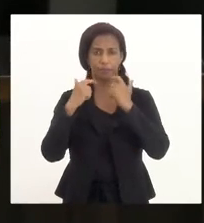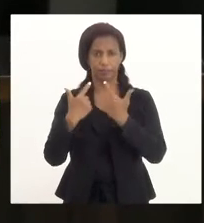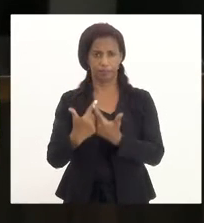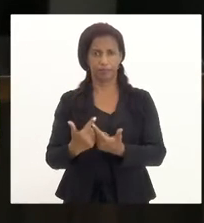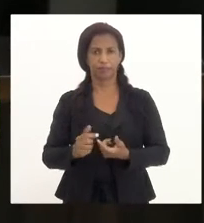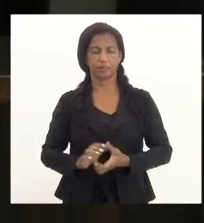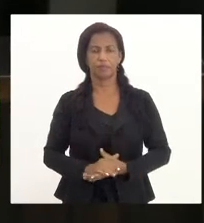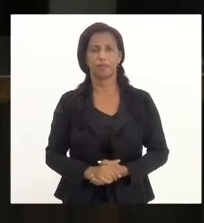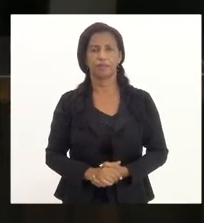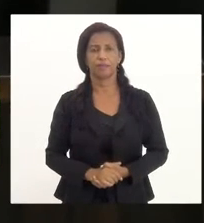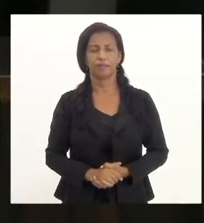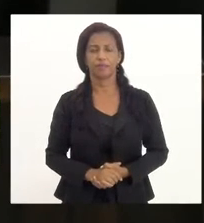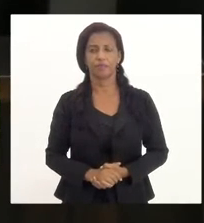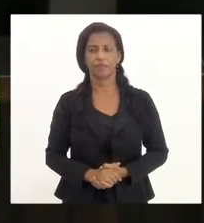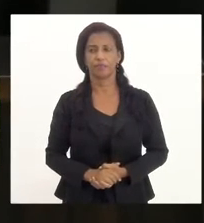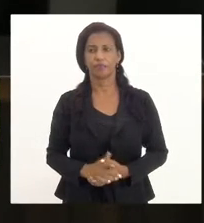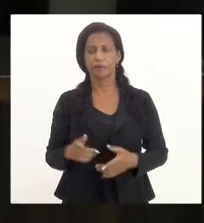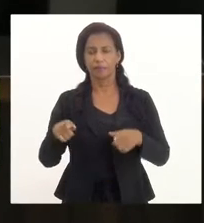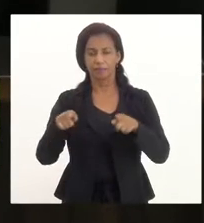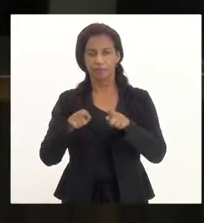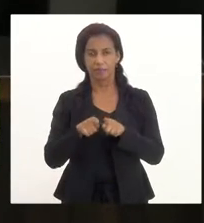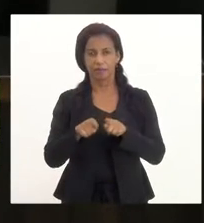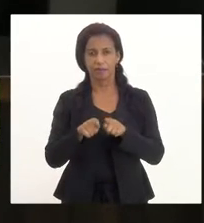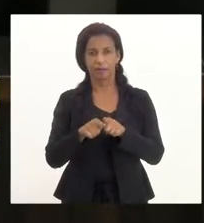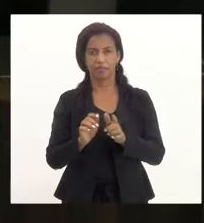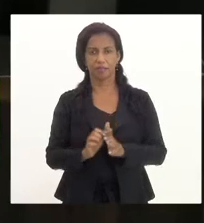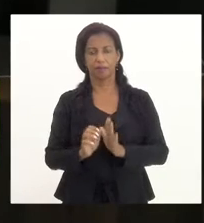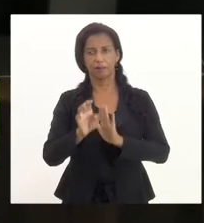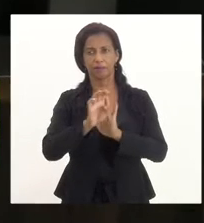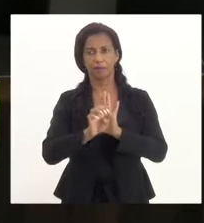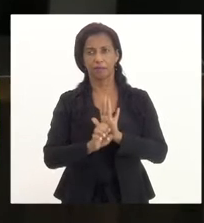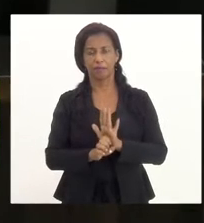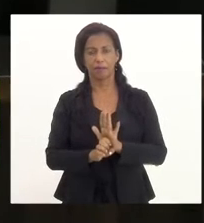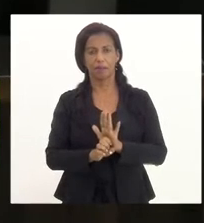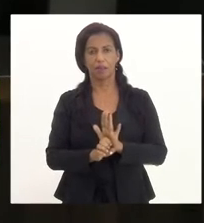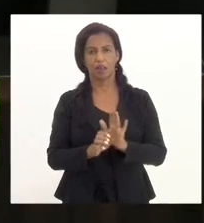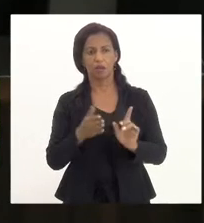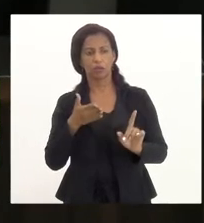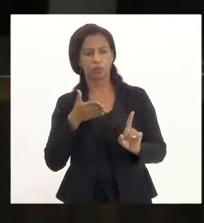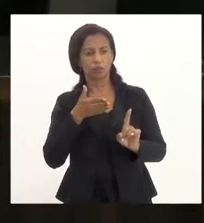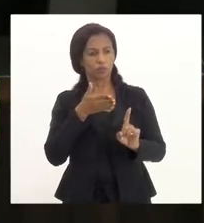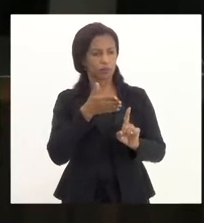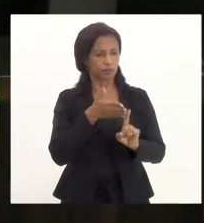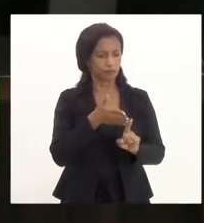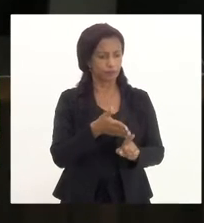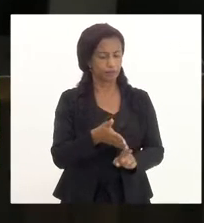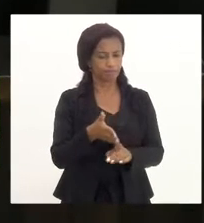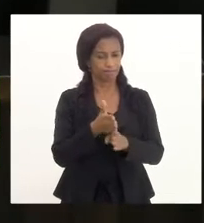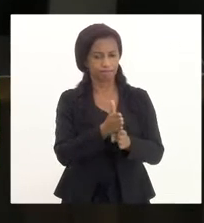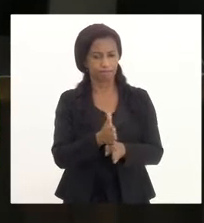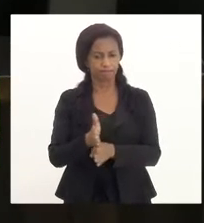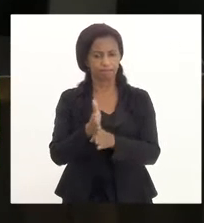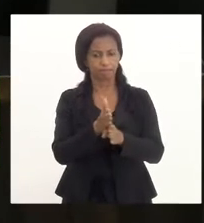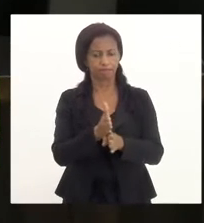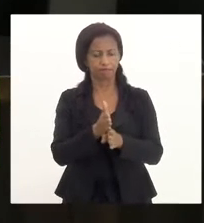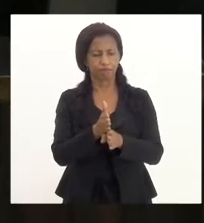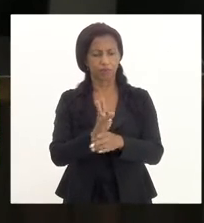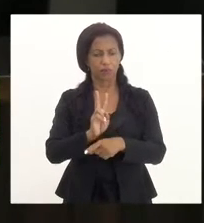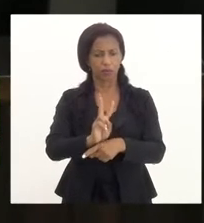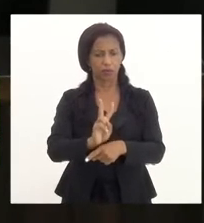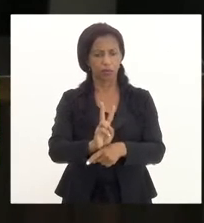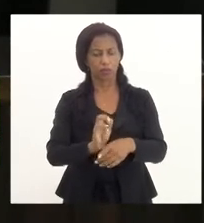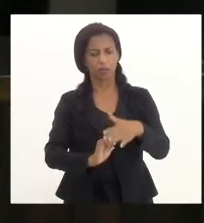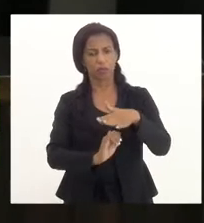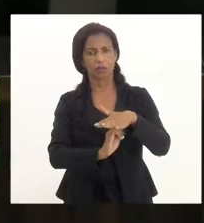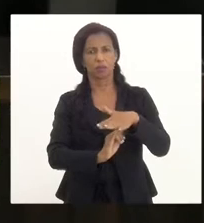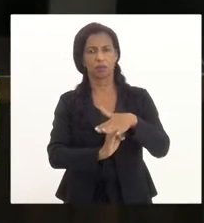Legislativa e também emendas no sentido de preservar esse